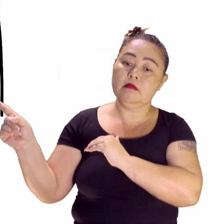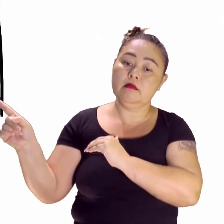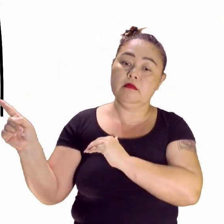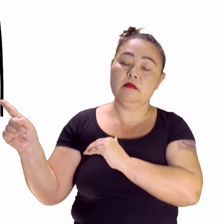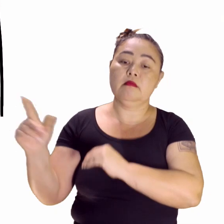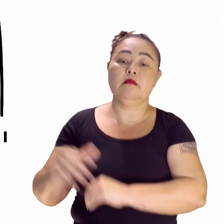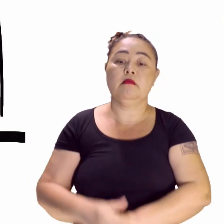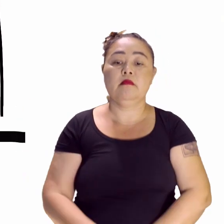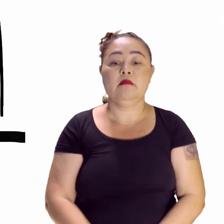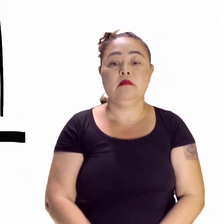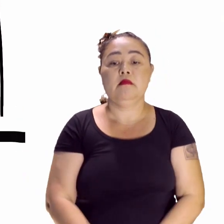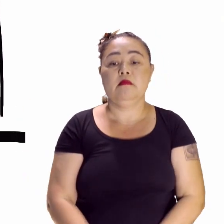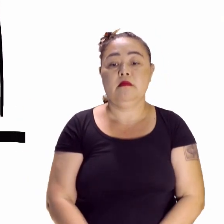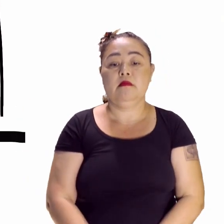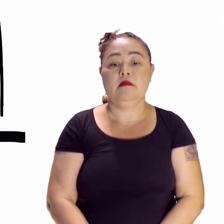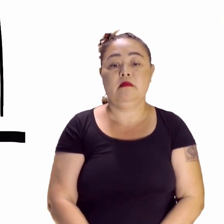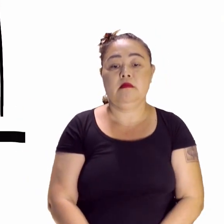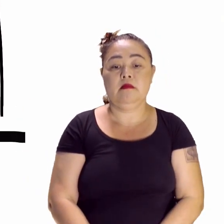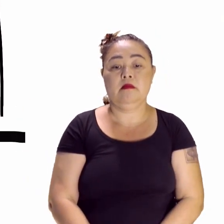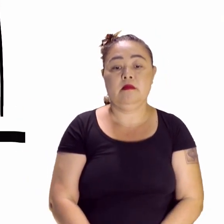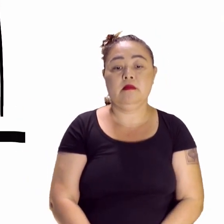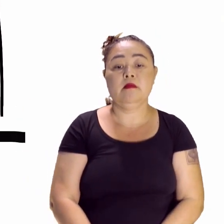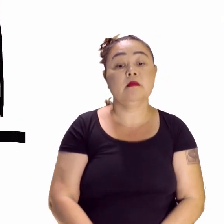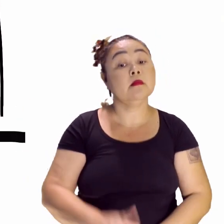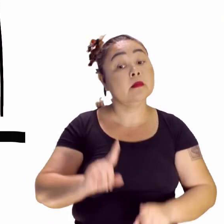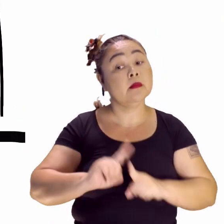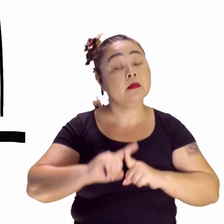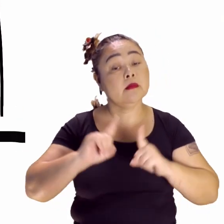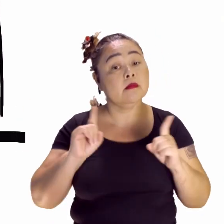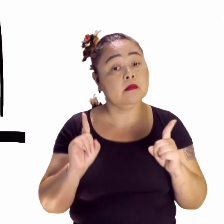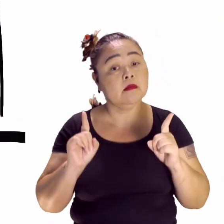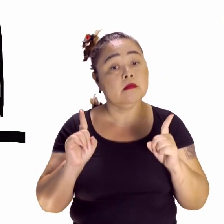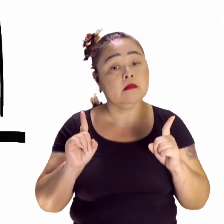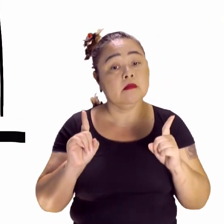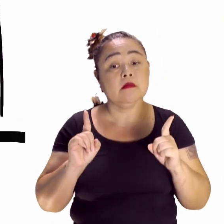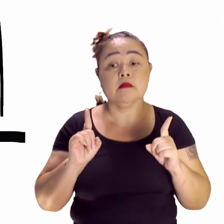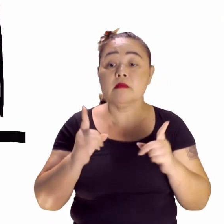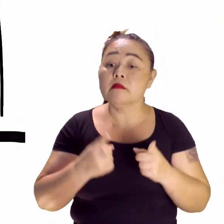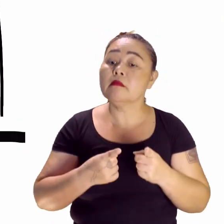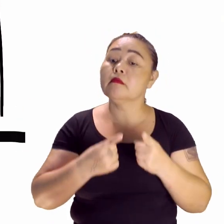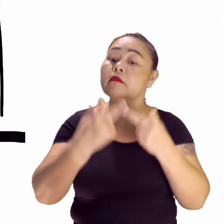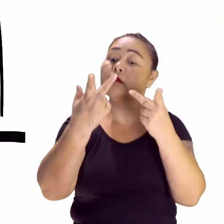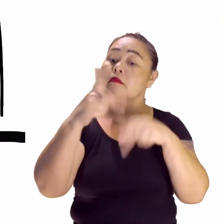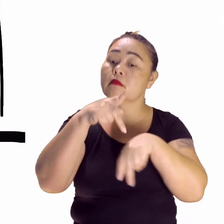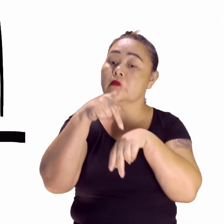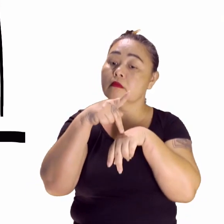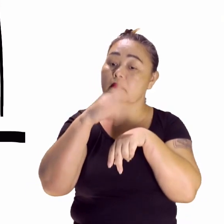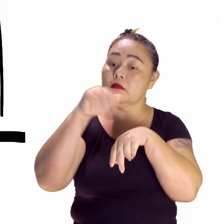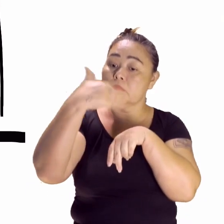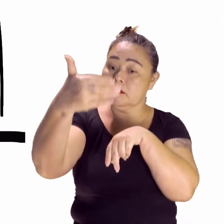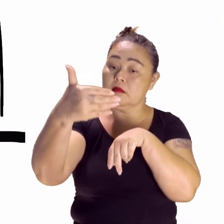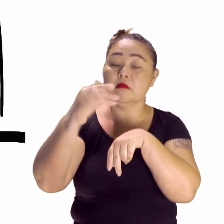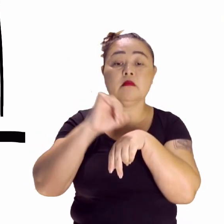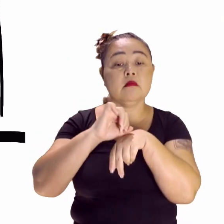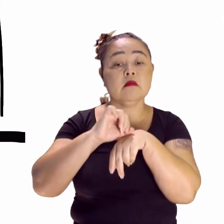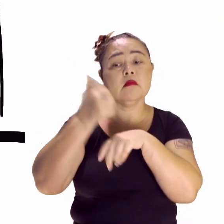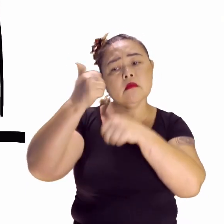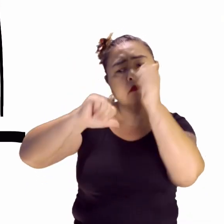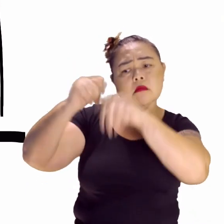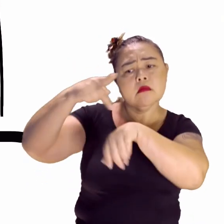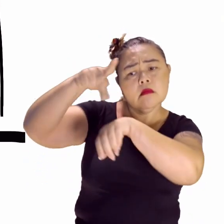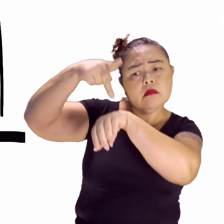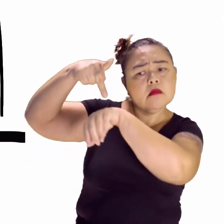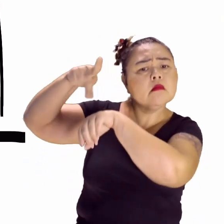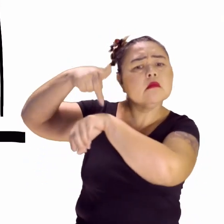aqui nessa última informação mas aí a gente exporta com analisando esses países a gente consegue